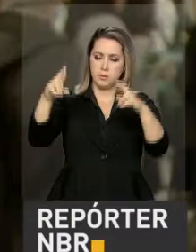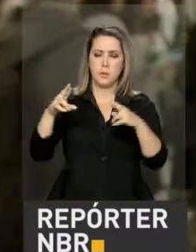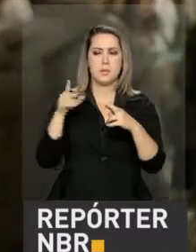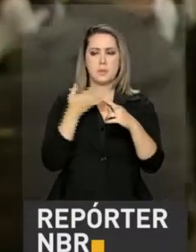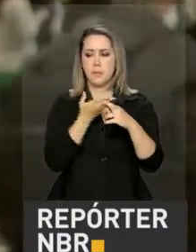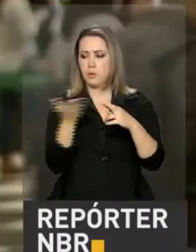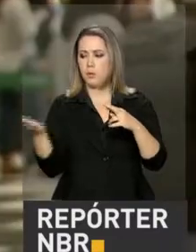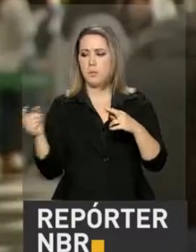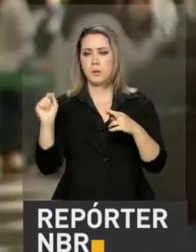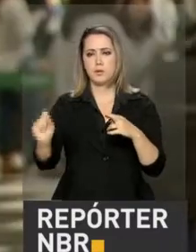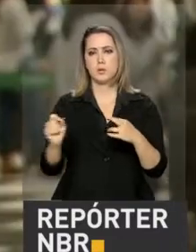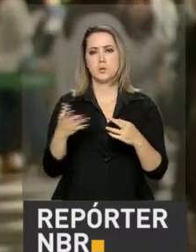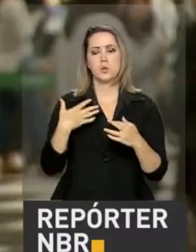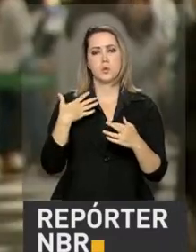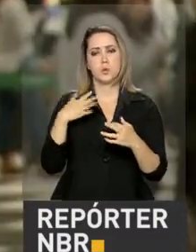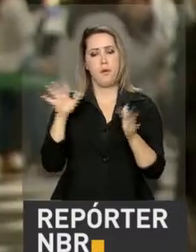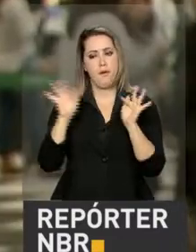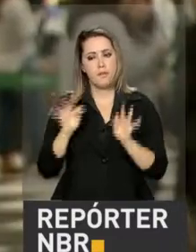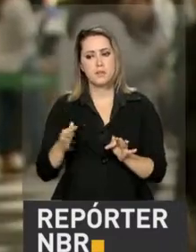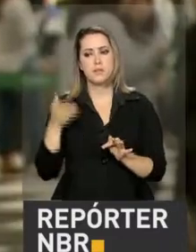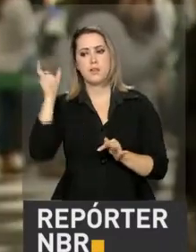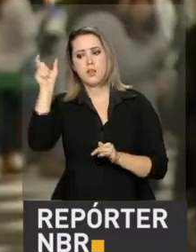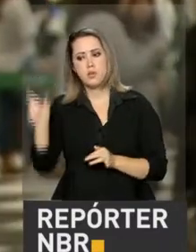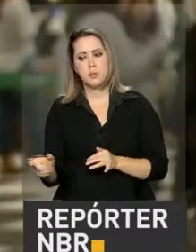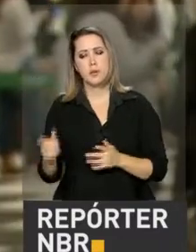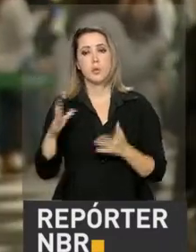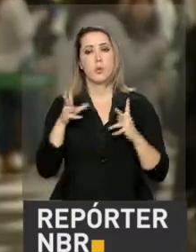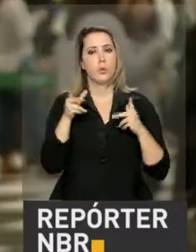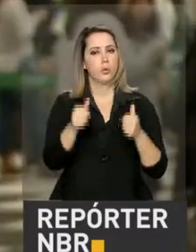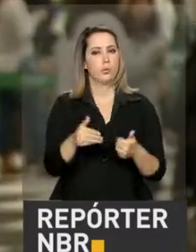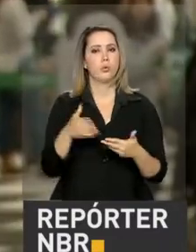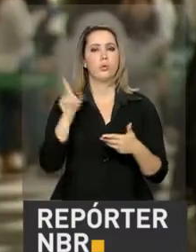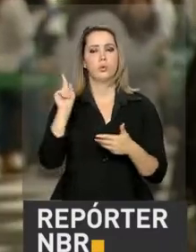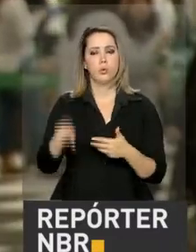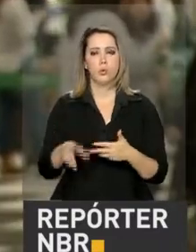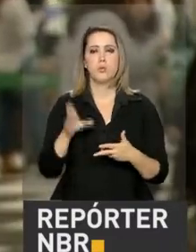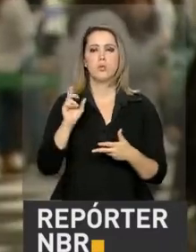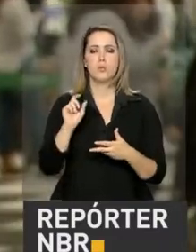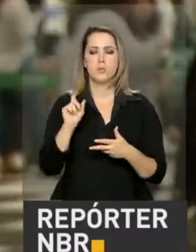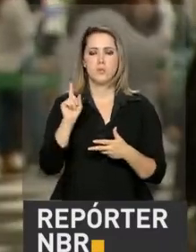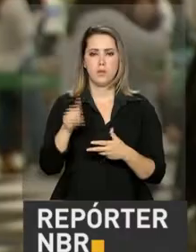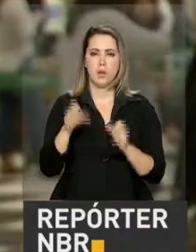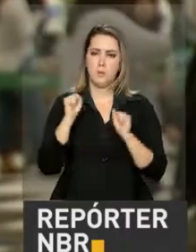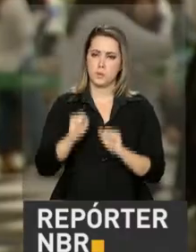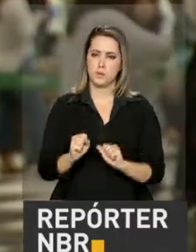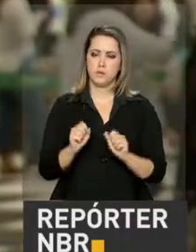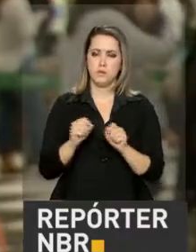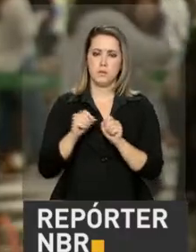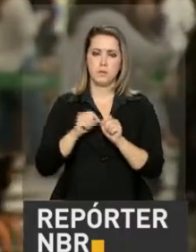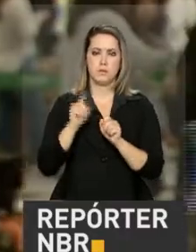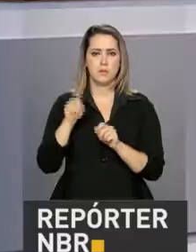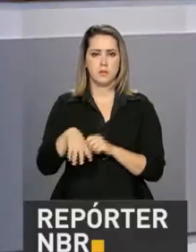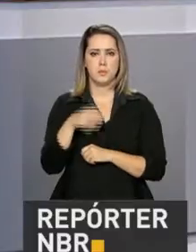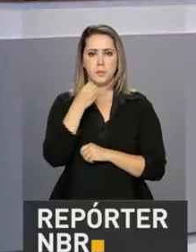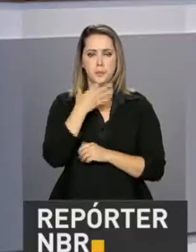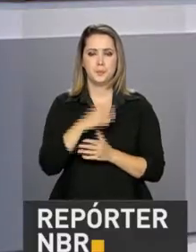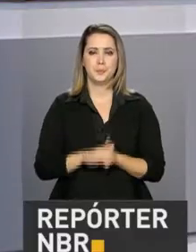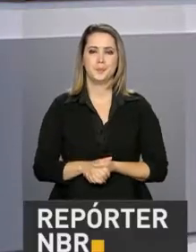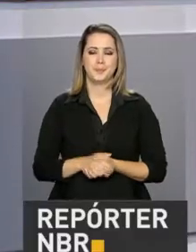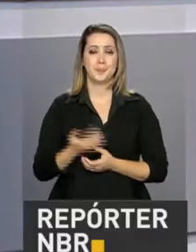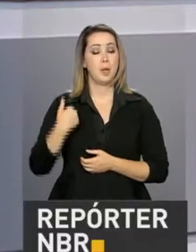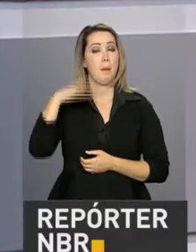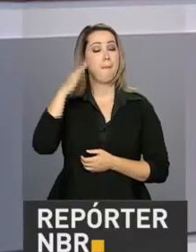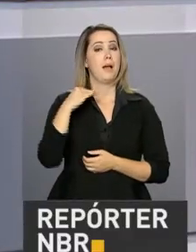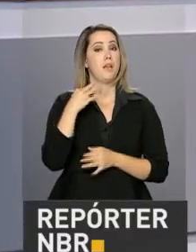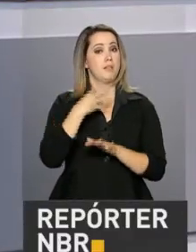e a satisfação do cliente, então tudo que for feito, tudo que for possível fazer, vale a pena. Para